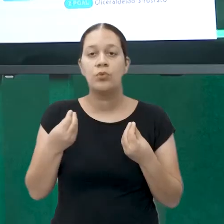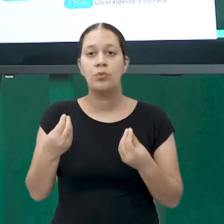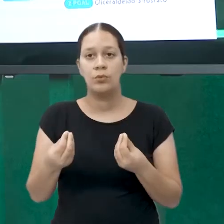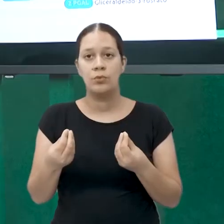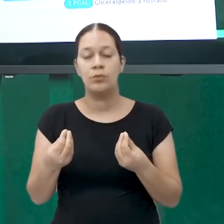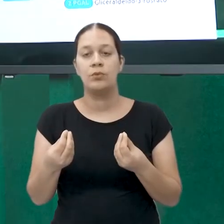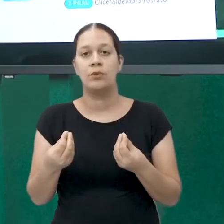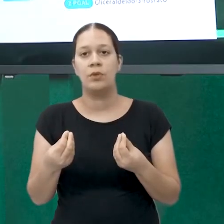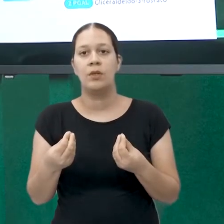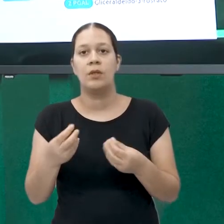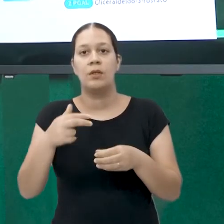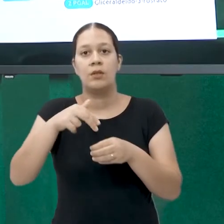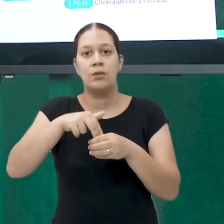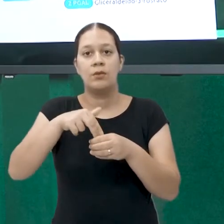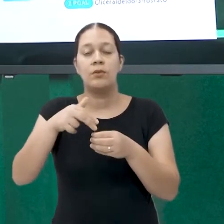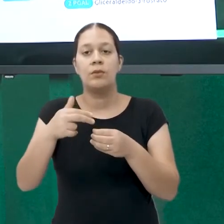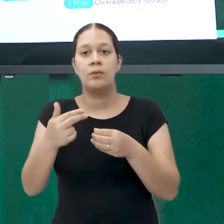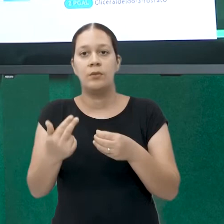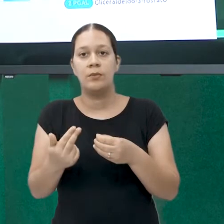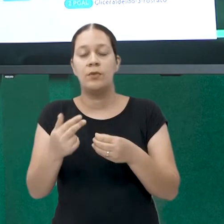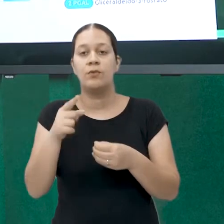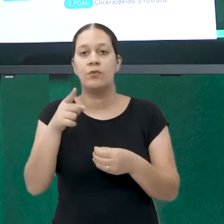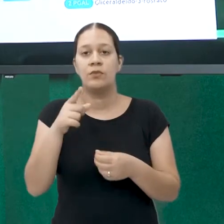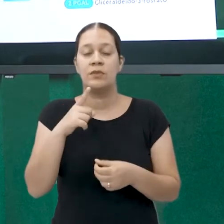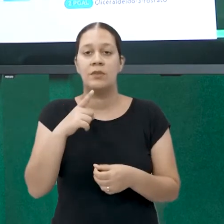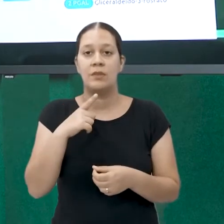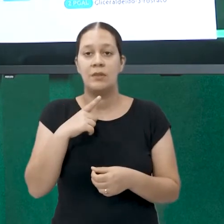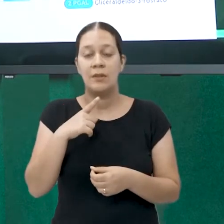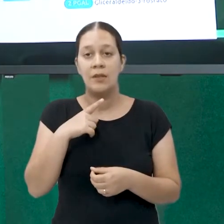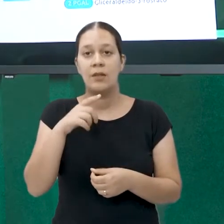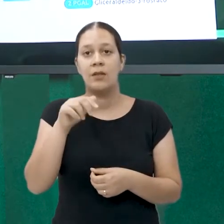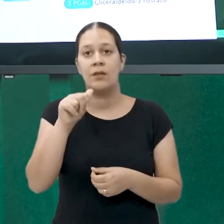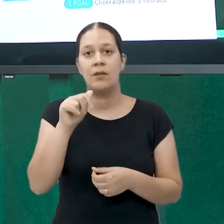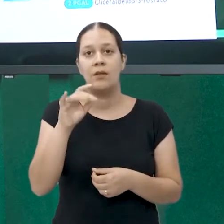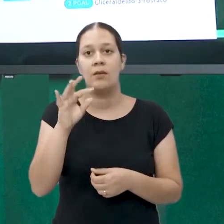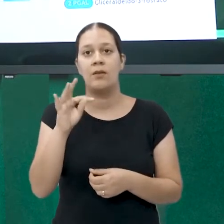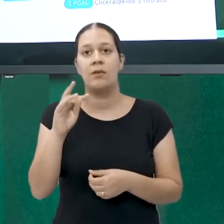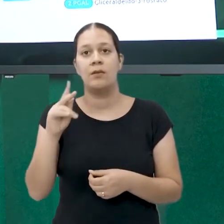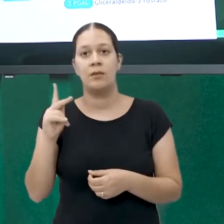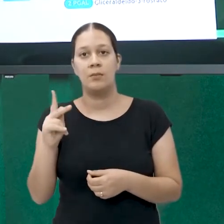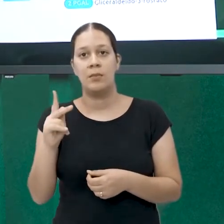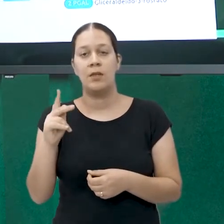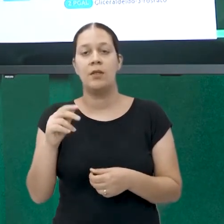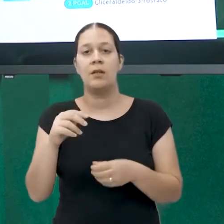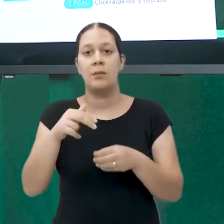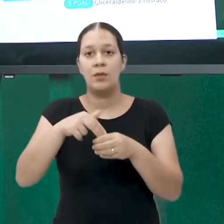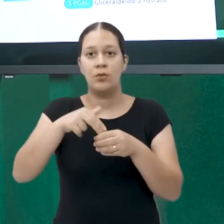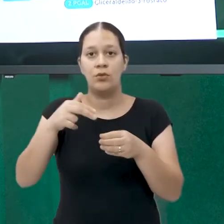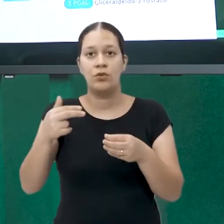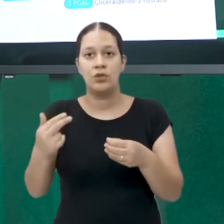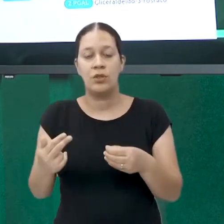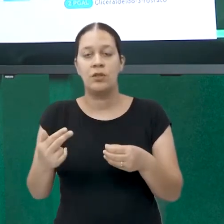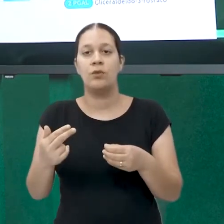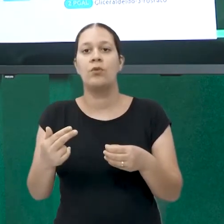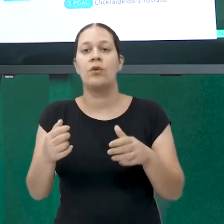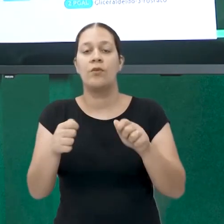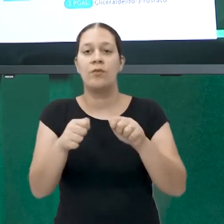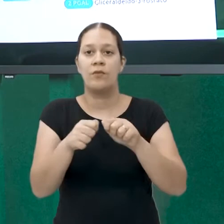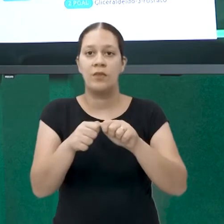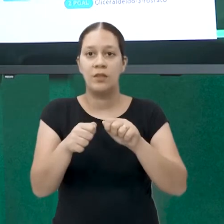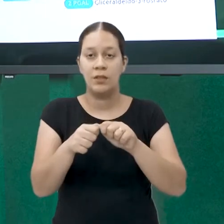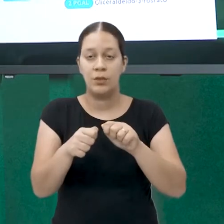moléculas carregadoras de hidrogênio, tá? Aqui em cima você tem ATP sendo produzido, hidrogênio sendo